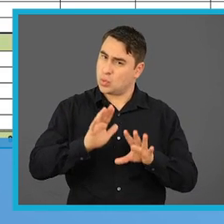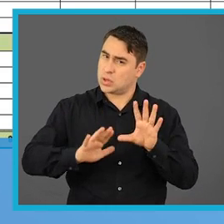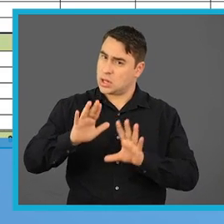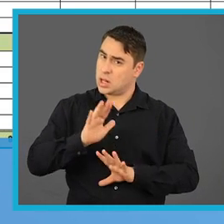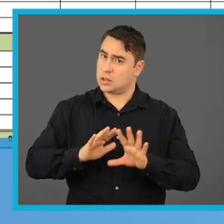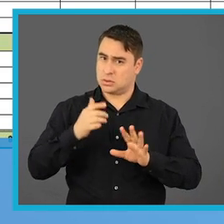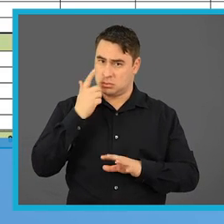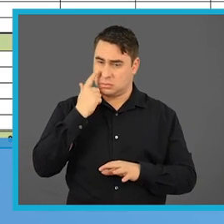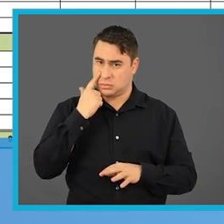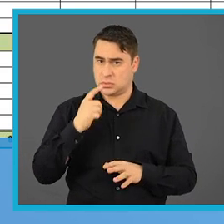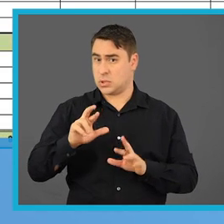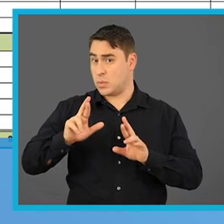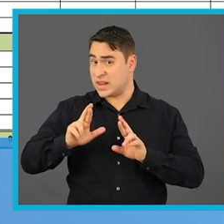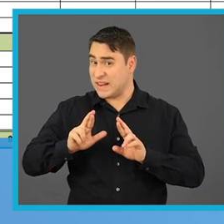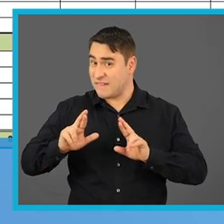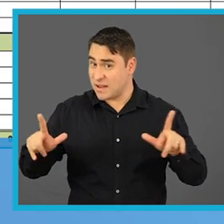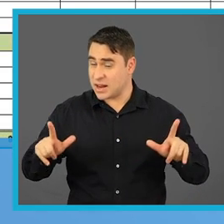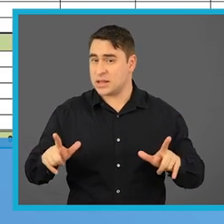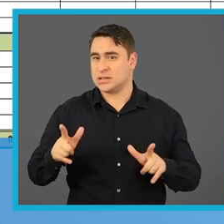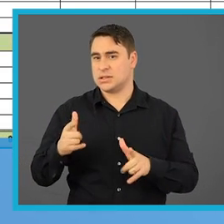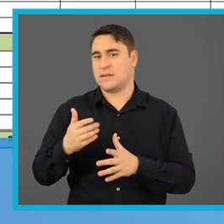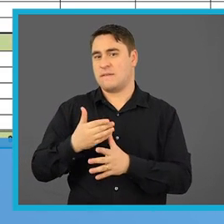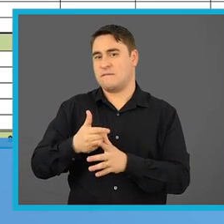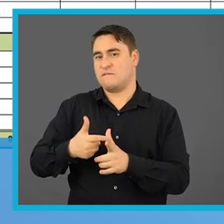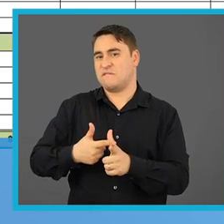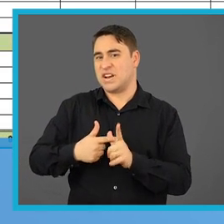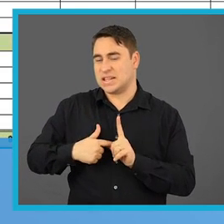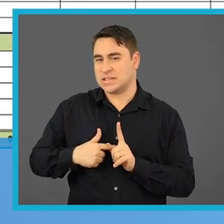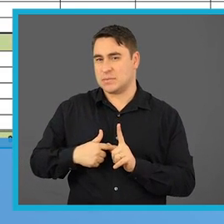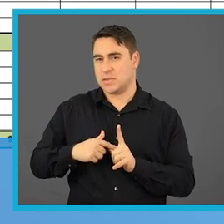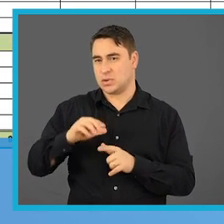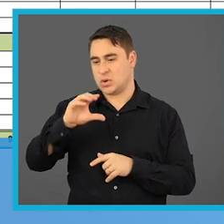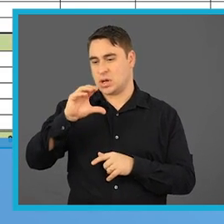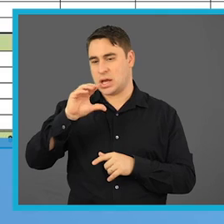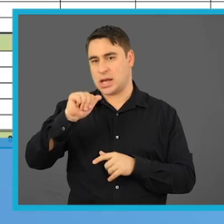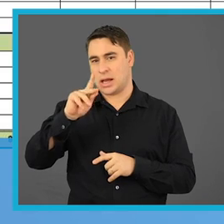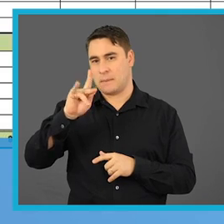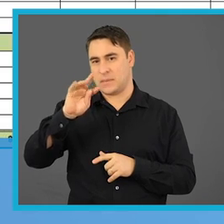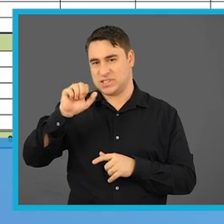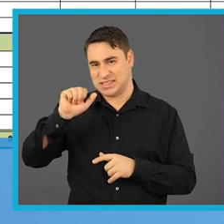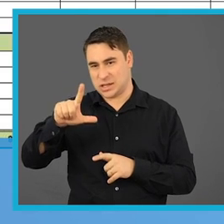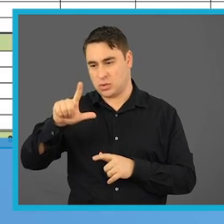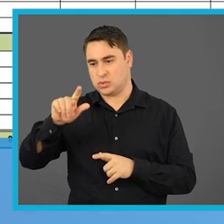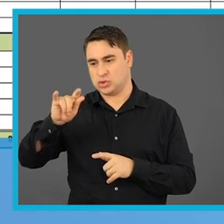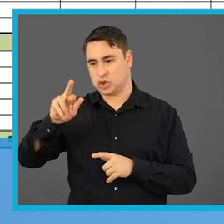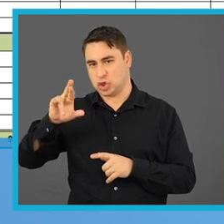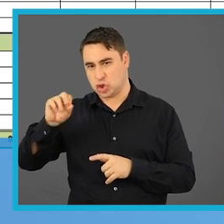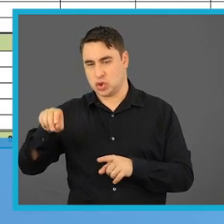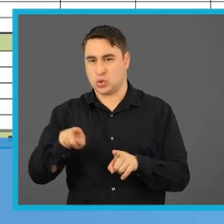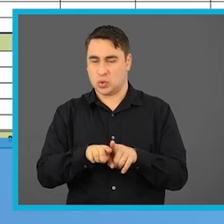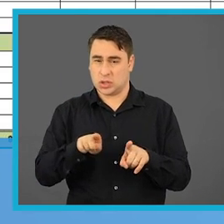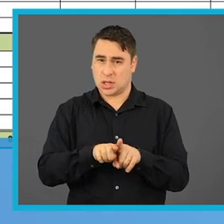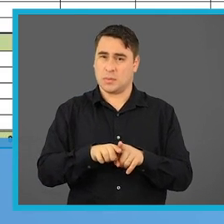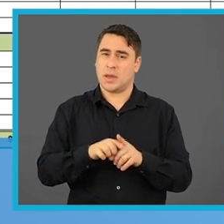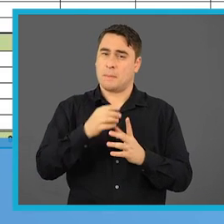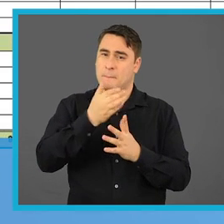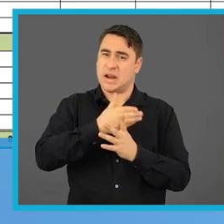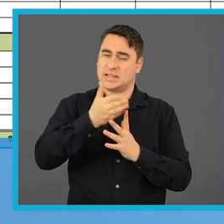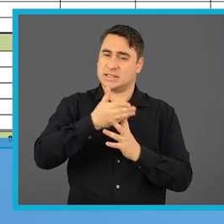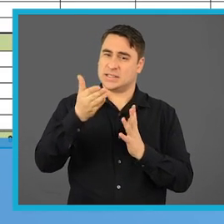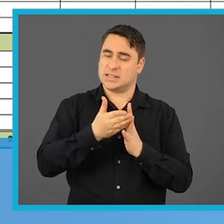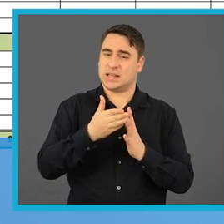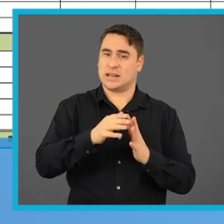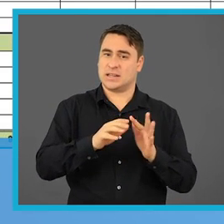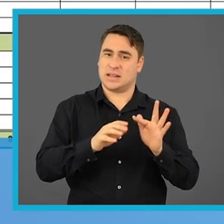Também tome muito cuidado aqui. Existe uma diferença entre financiamento e capital de giro e parcela de financiamento. A diferença principal